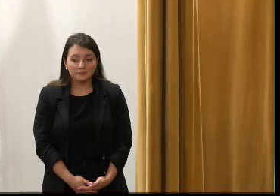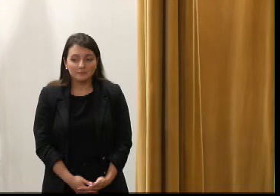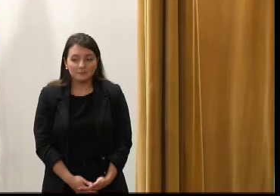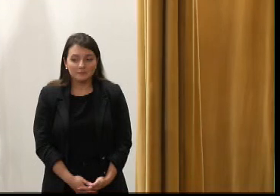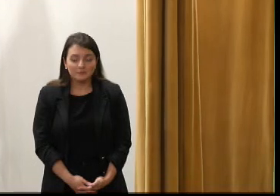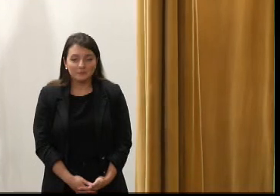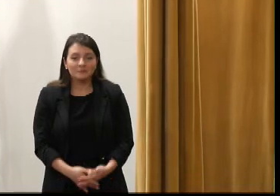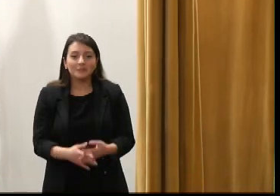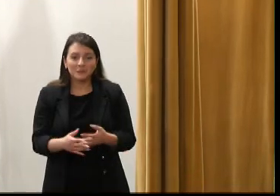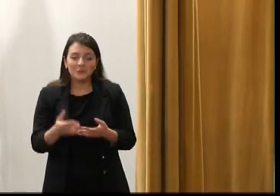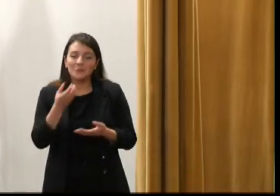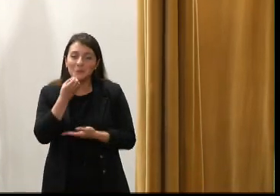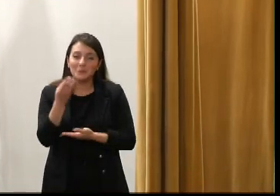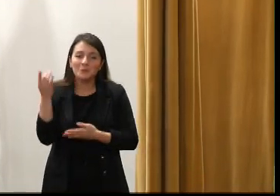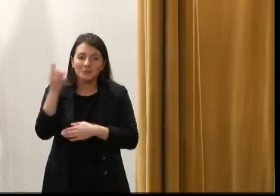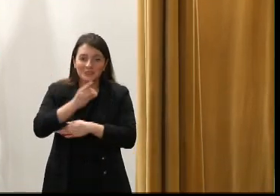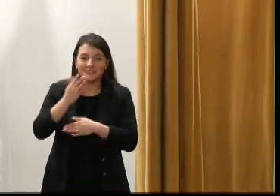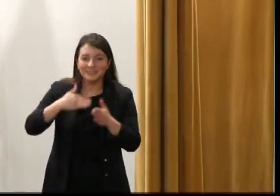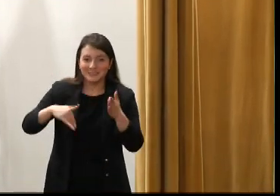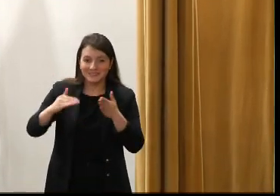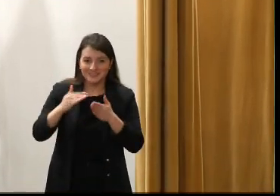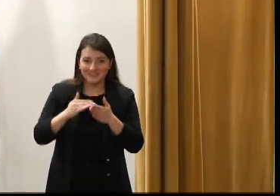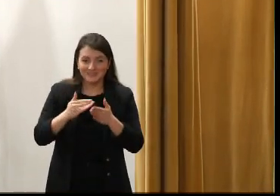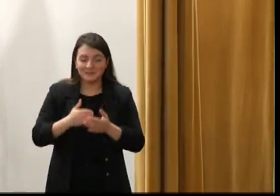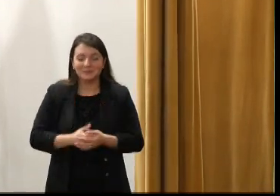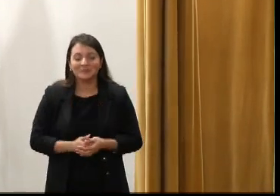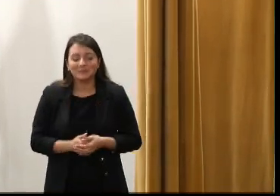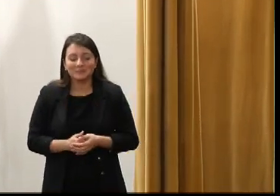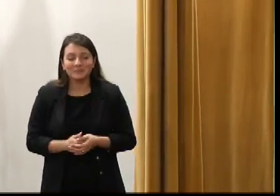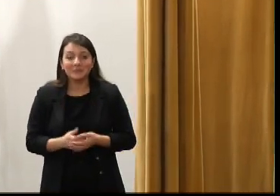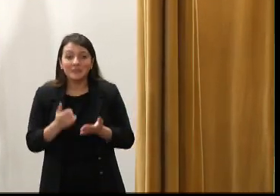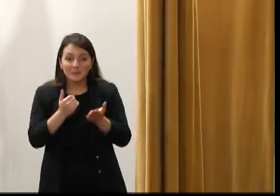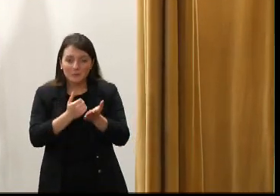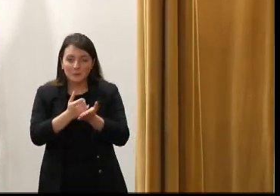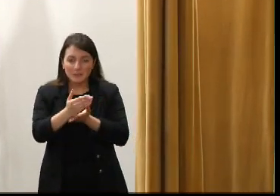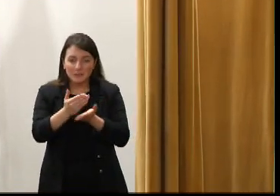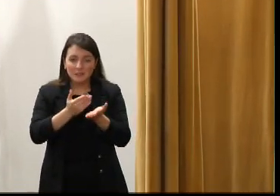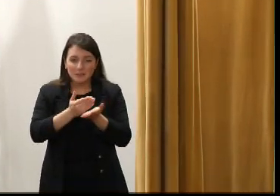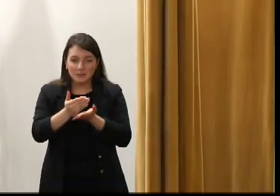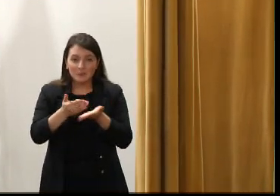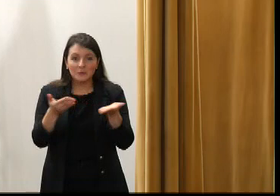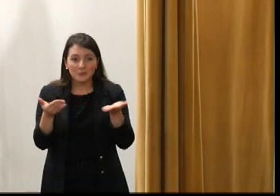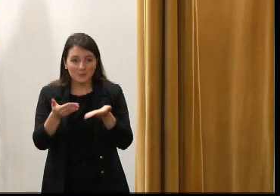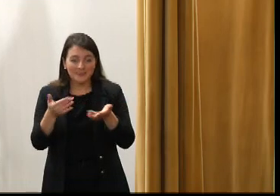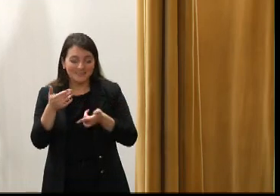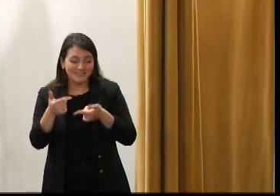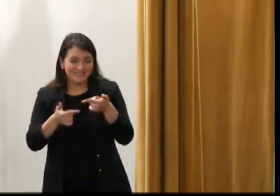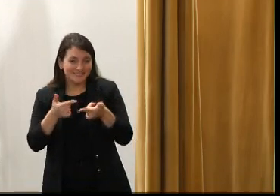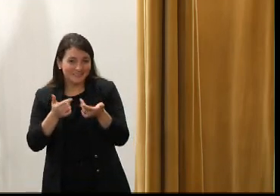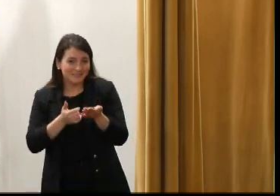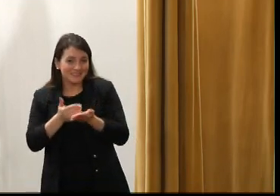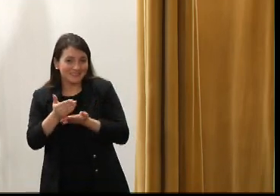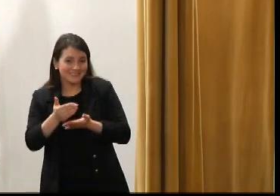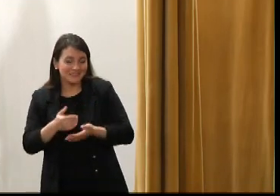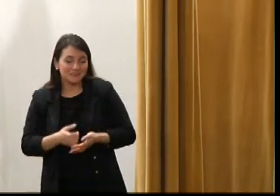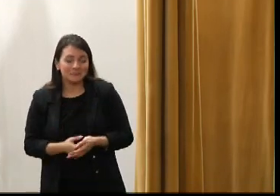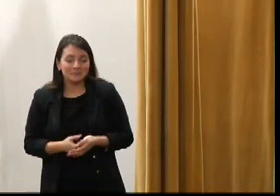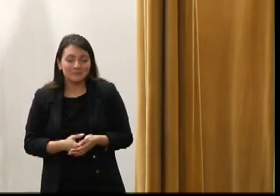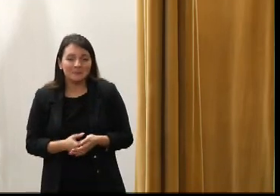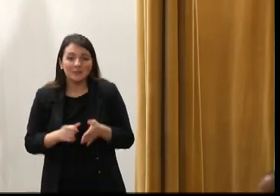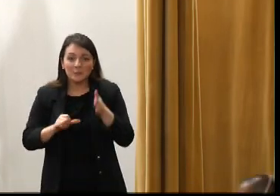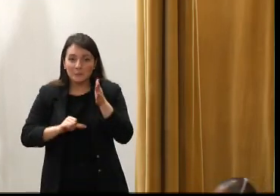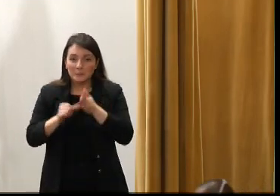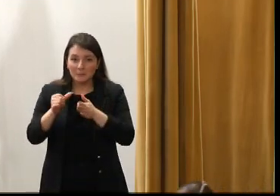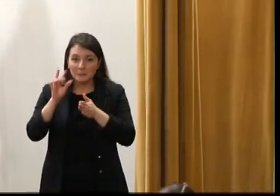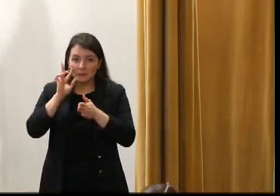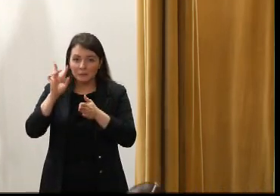Então, novamente, um bom dia a todos. Daremos início, então, de fato, aos trabalhos. Nesse primeiro painel, como